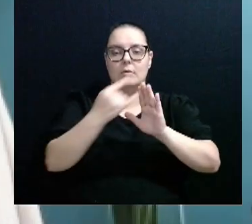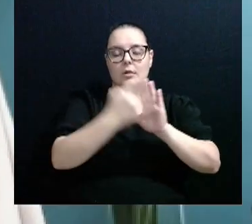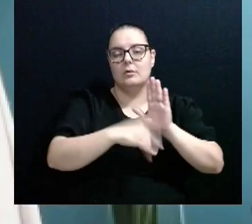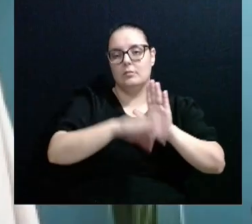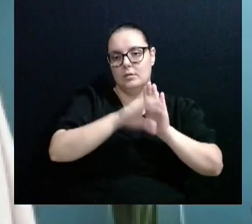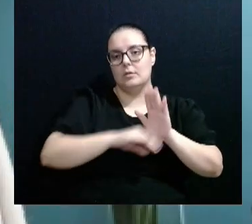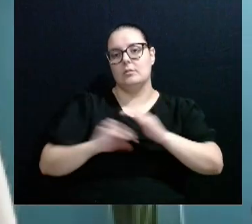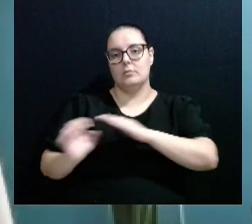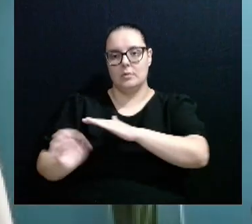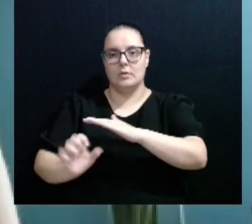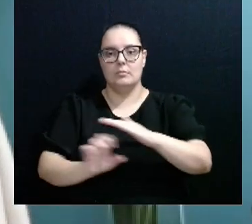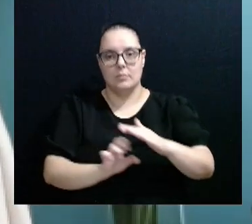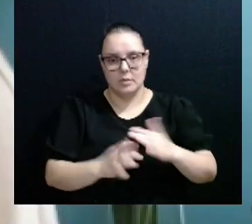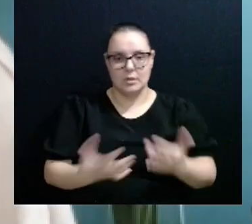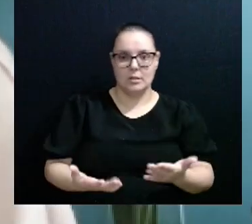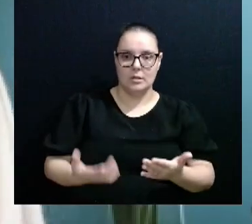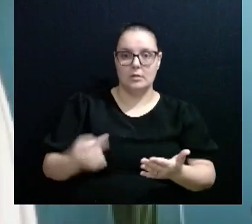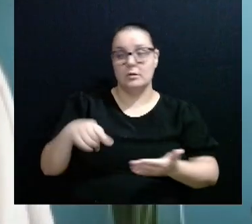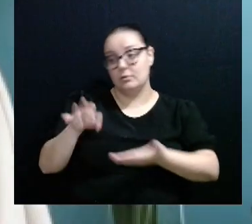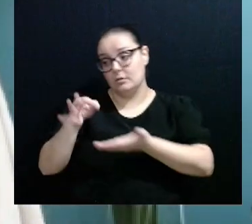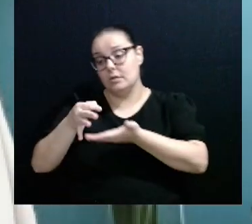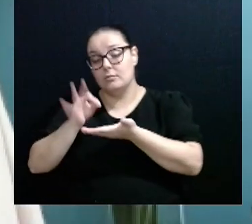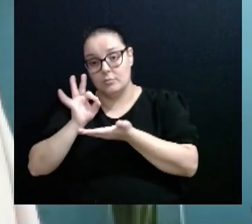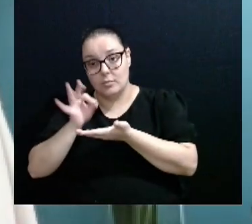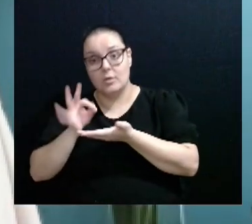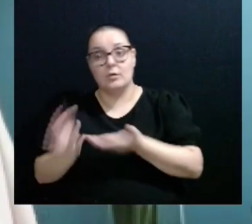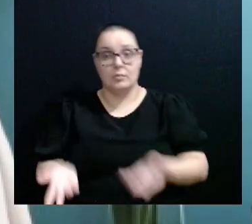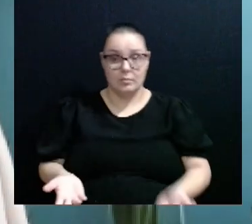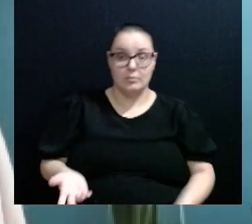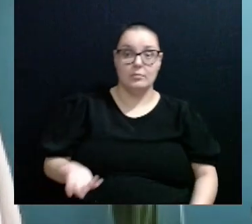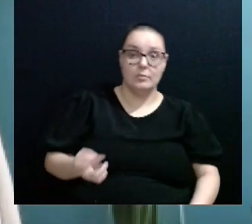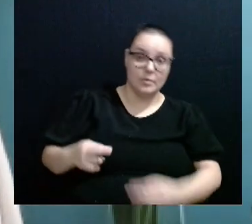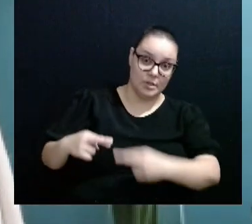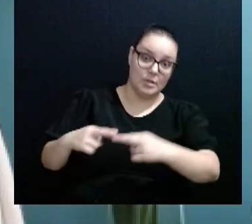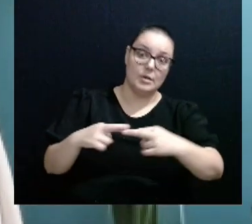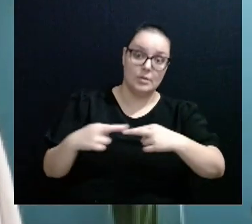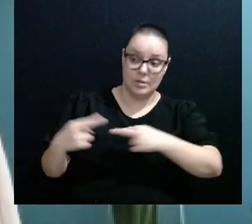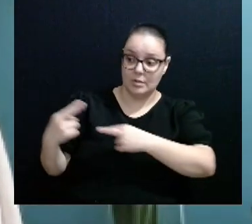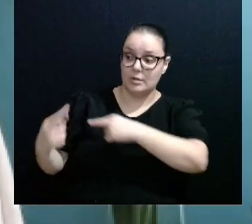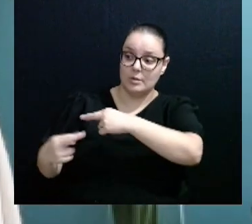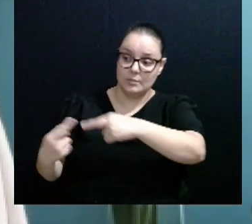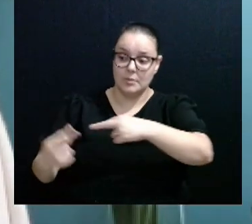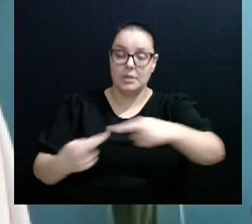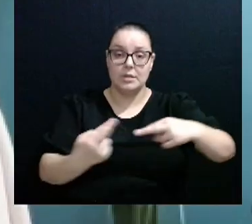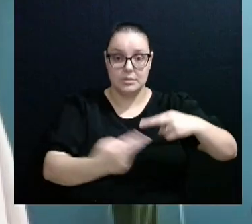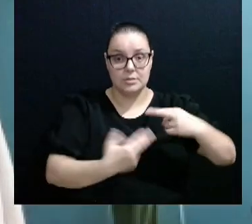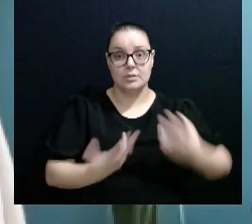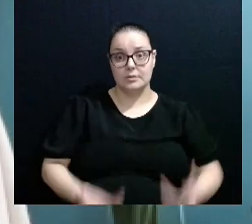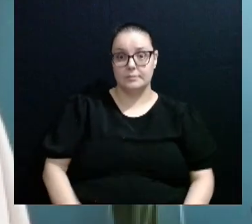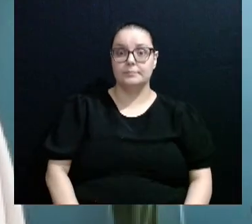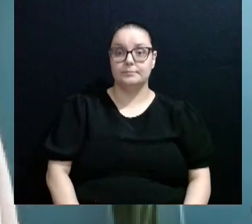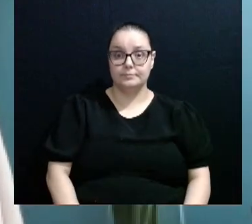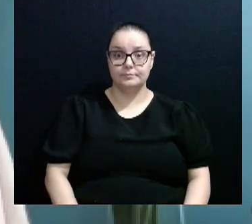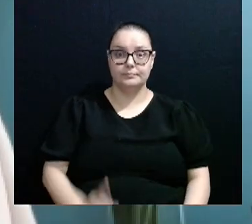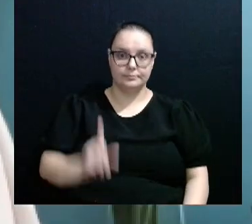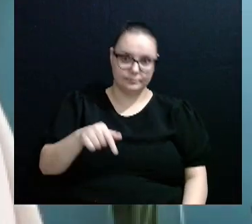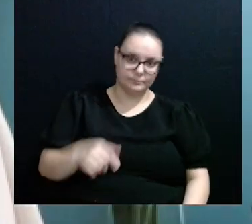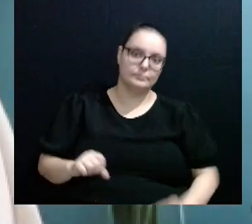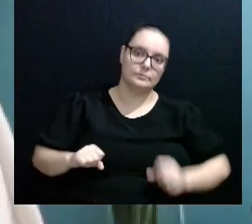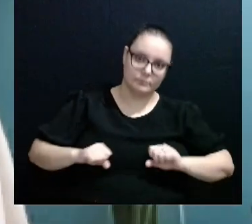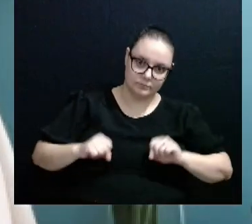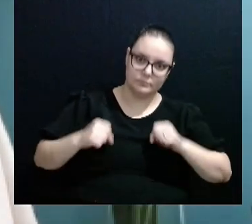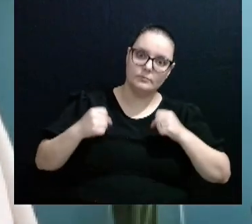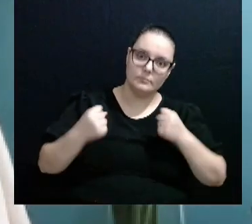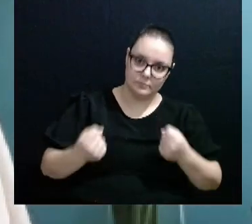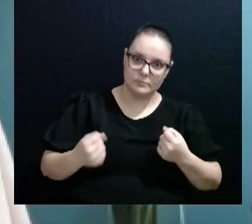indo tomar cafezinho com a sua rede de relacionamentos. Então, esse é o esforço, e começar